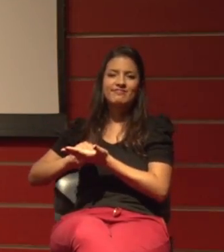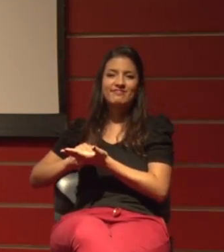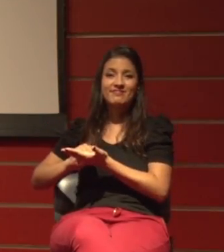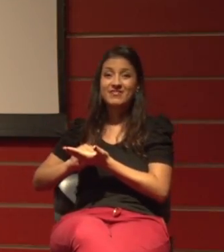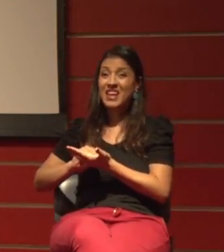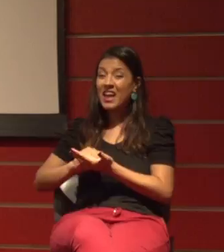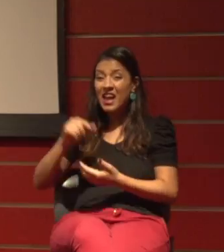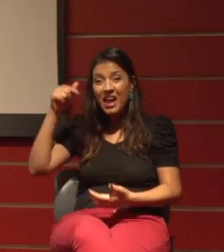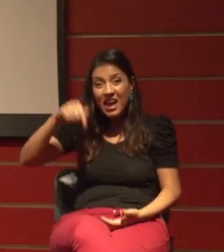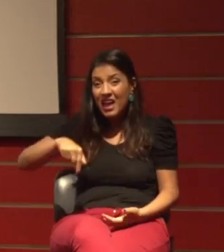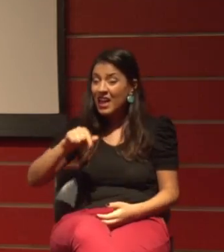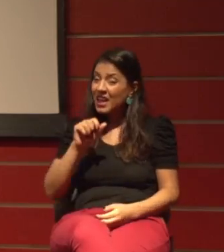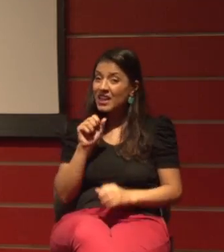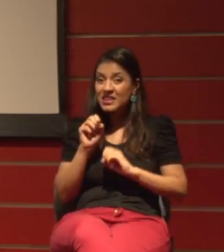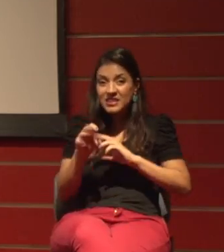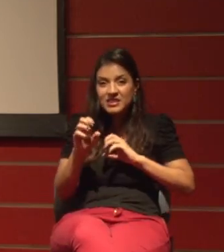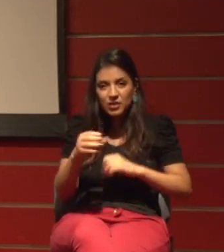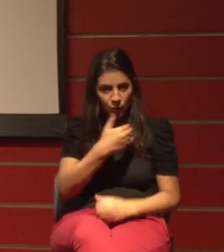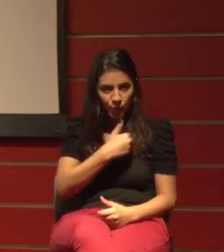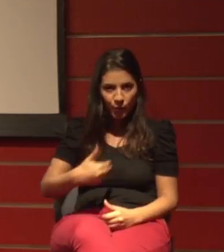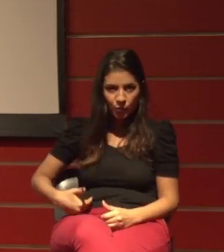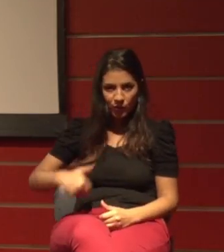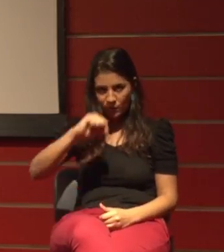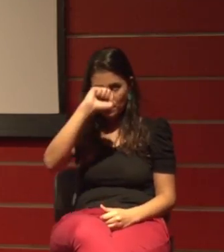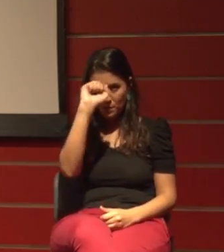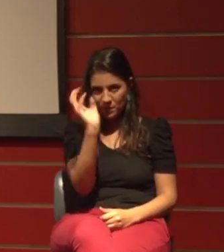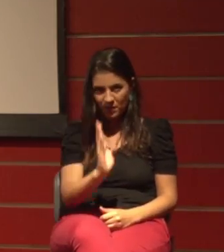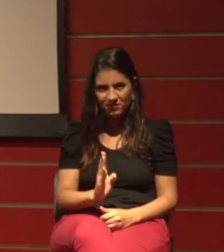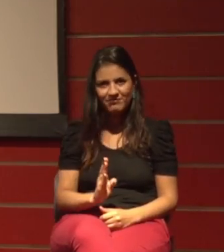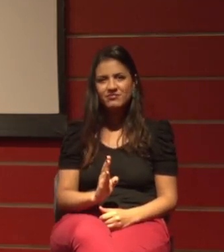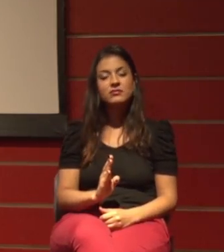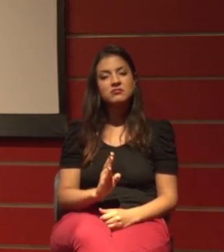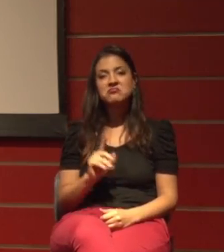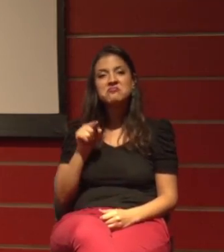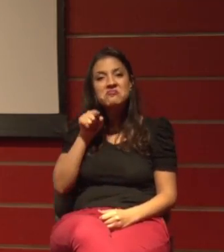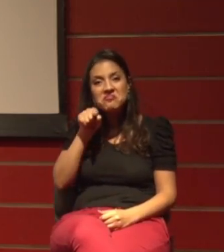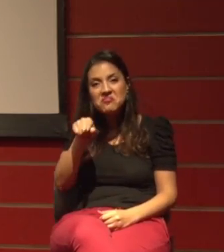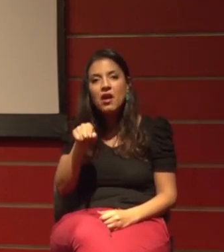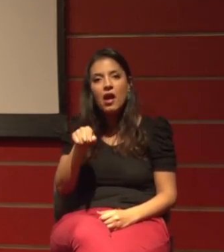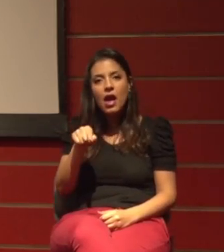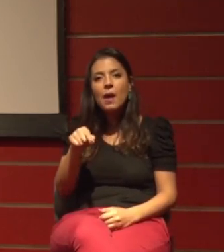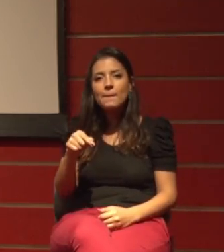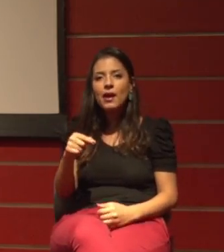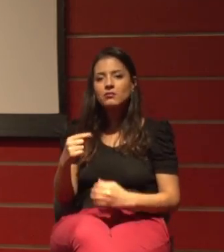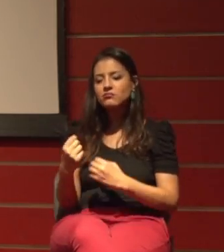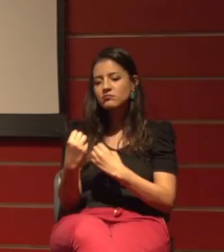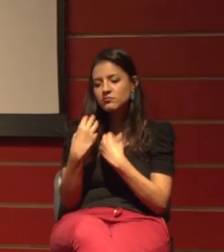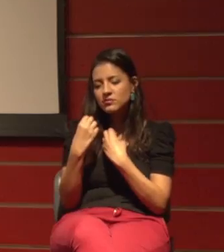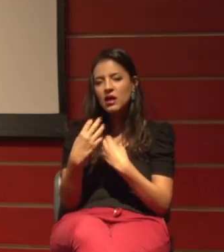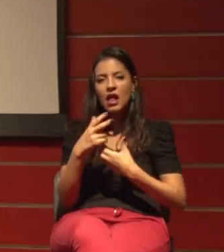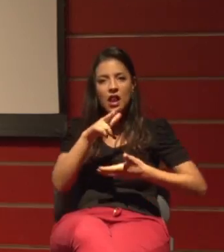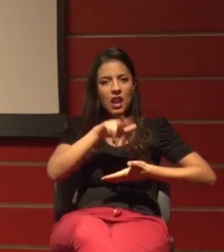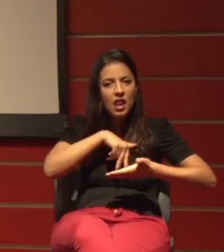feito para alfabetizar né ele não foi feito para que a gente forme leitores para que a gente forme ficou realmente uma coisa da